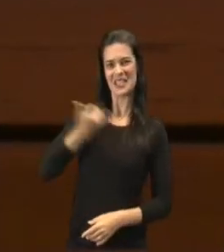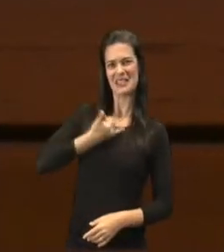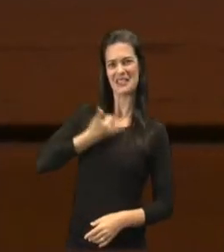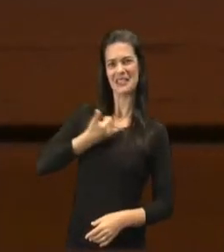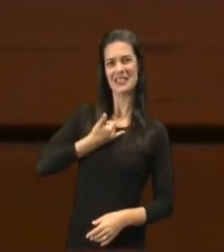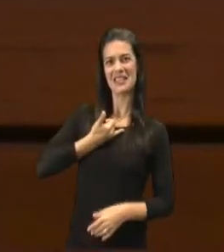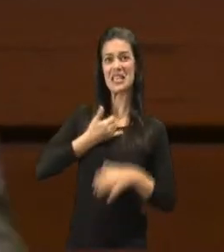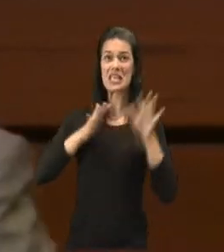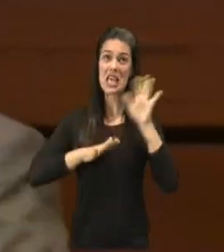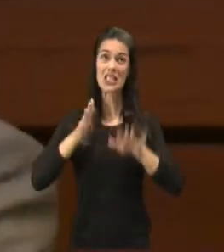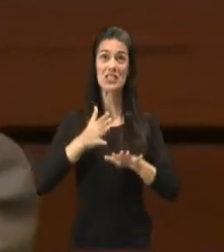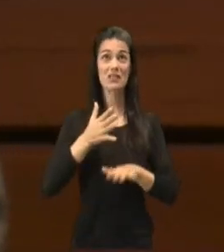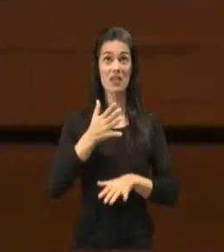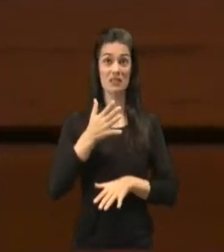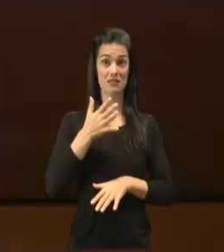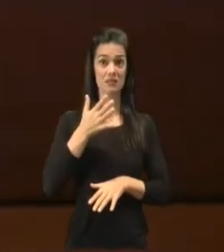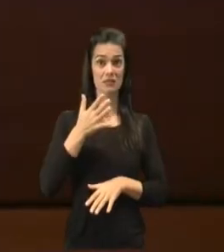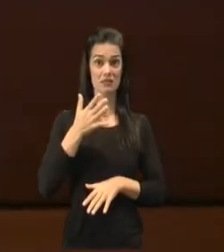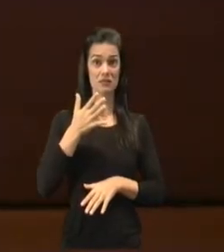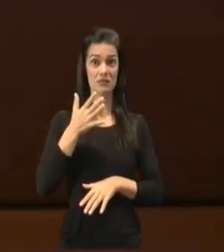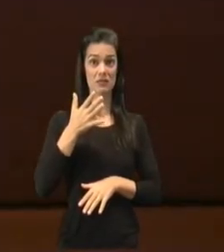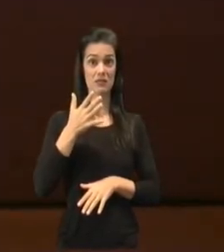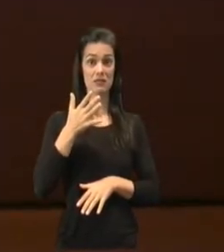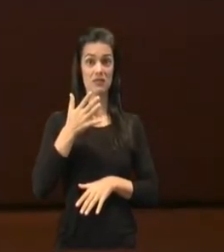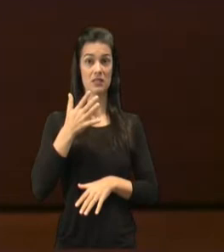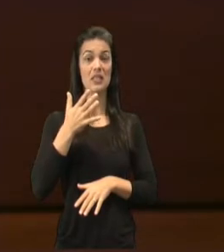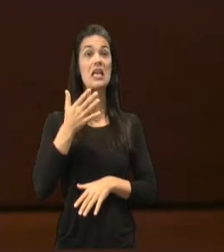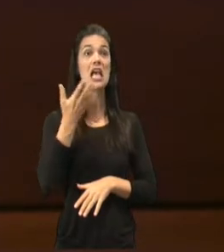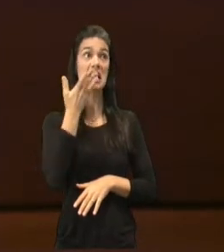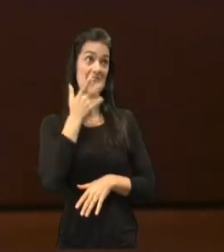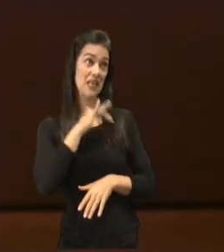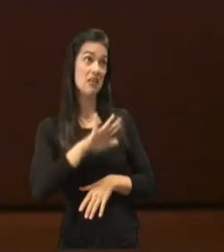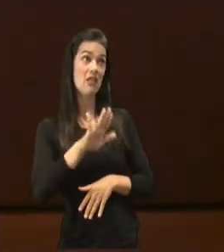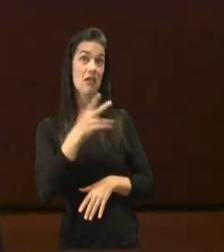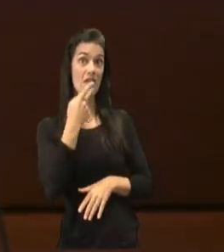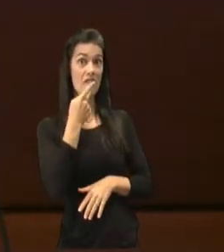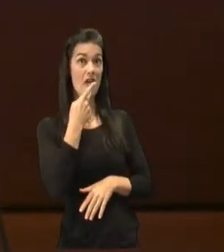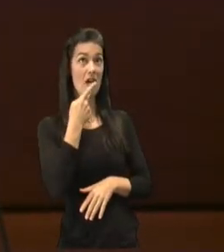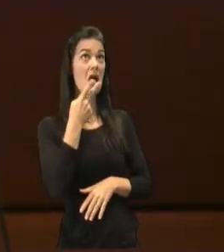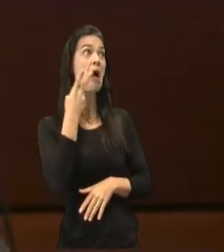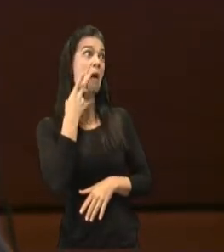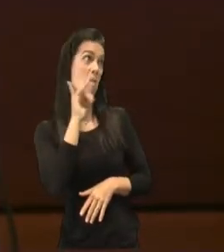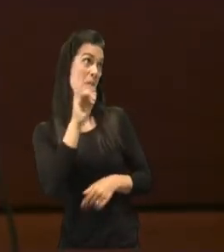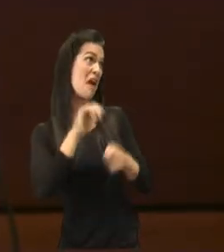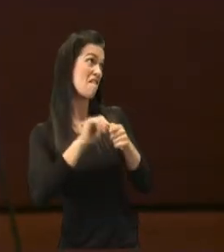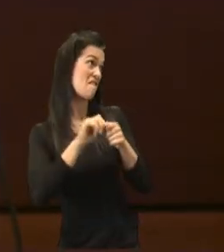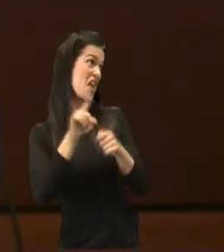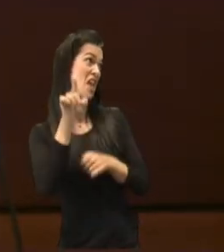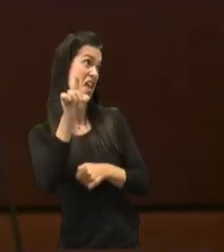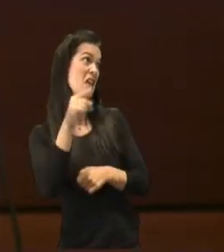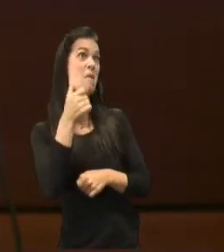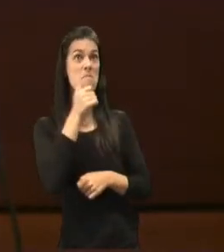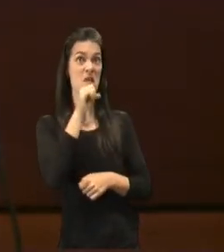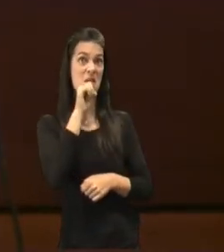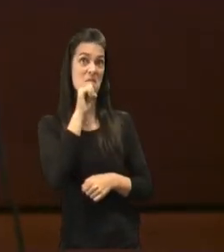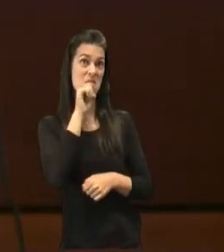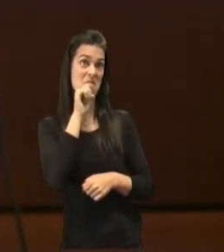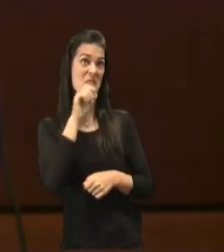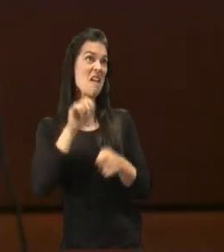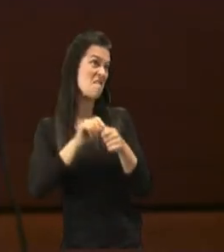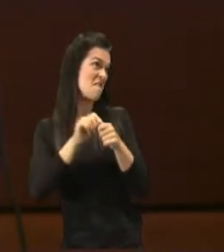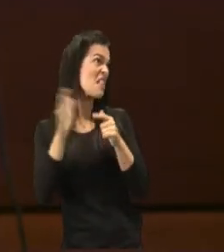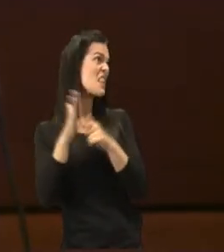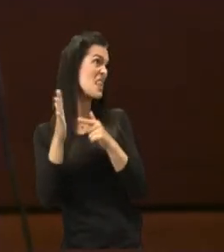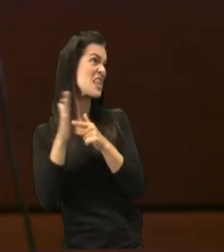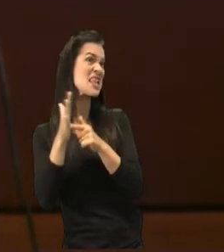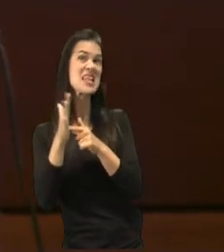durante a semana, ela chega diante do adulto e fala assim: olha, meu pai fez isso, a minha mãe fez isso, e o pai fica todo envergonhado, a mãe fica toda envergonhada. É